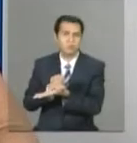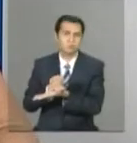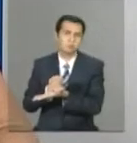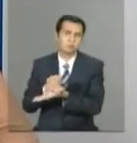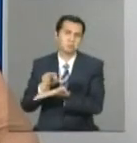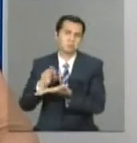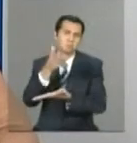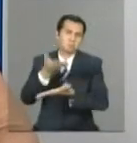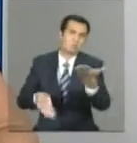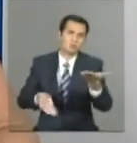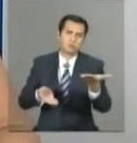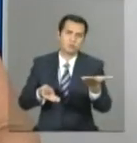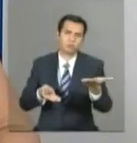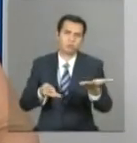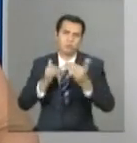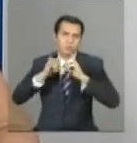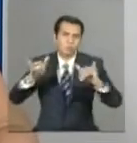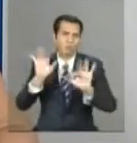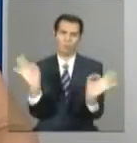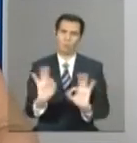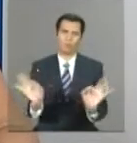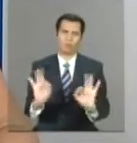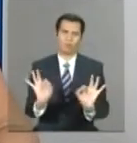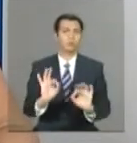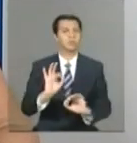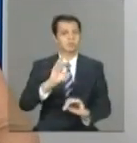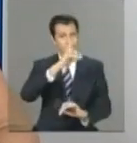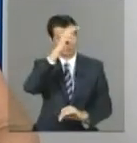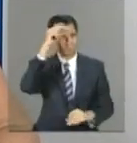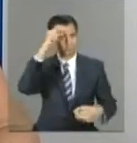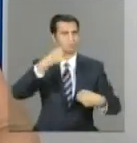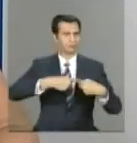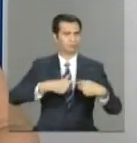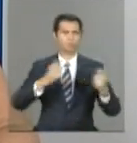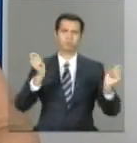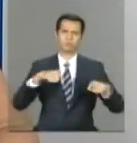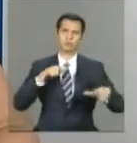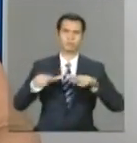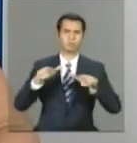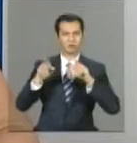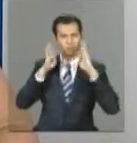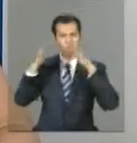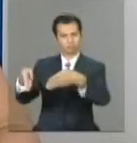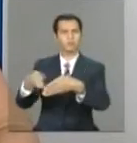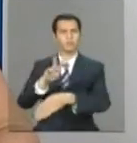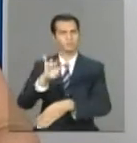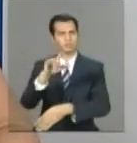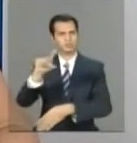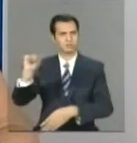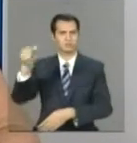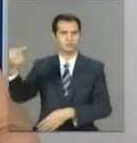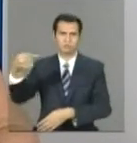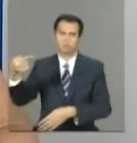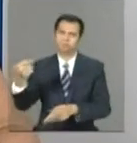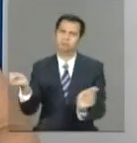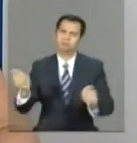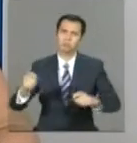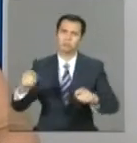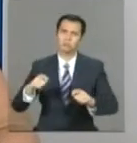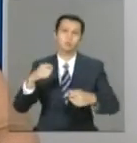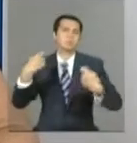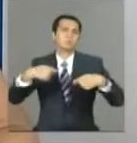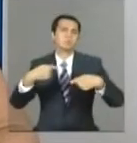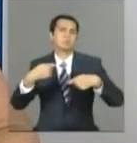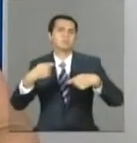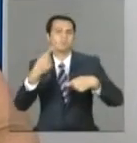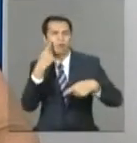em prejuízo para o município, então ele pode trabalhar, sim, com essa nova versão do sistema de cadastramento. Não precisa